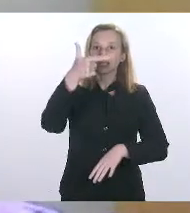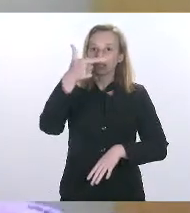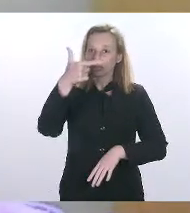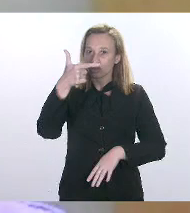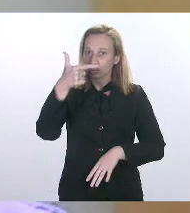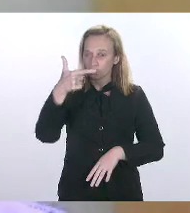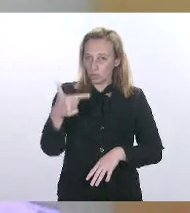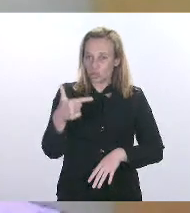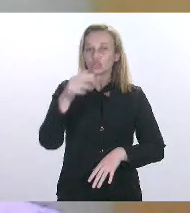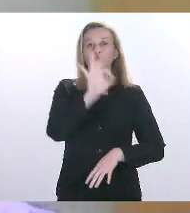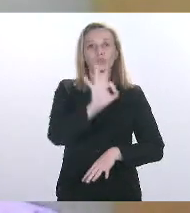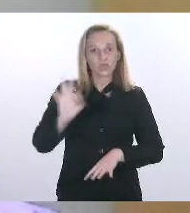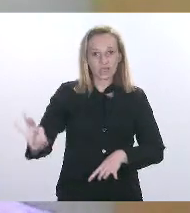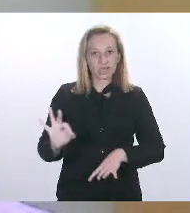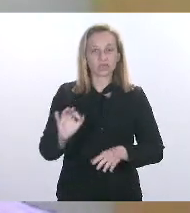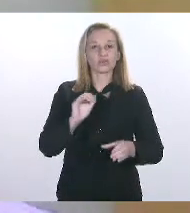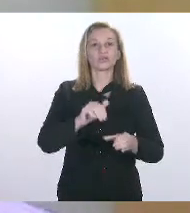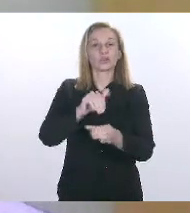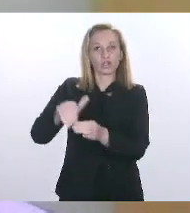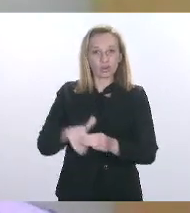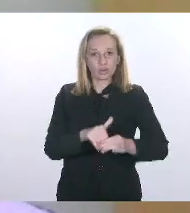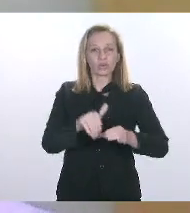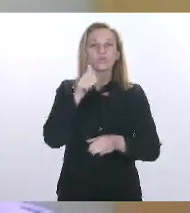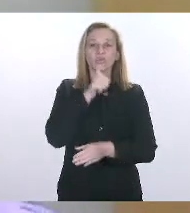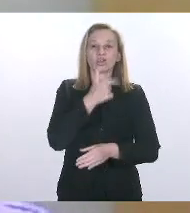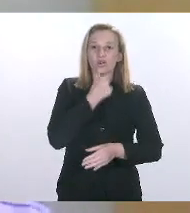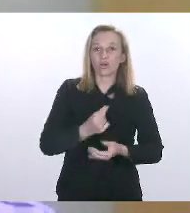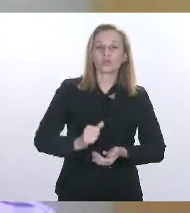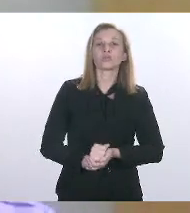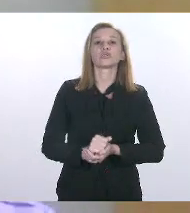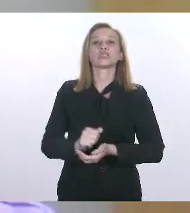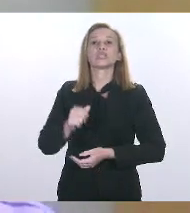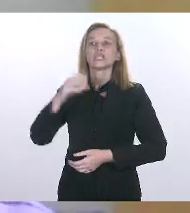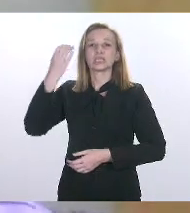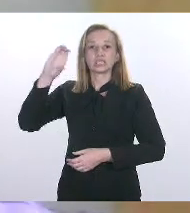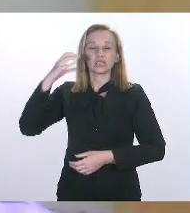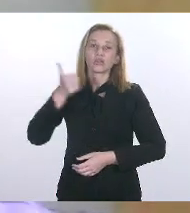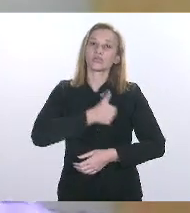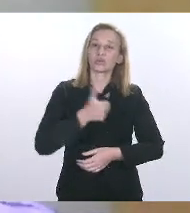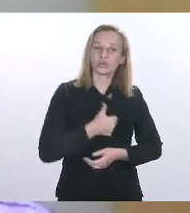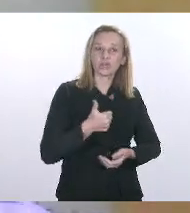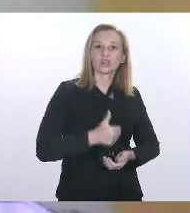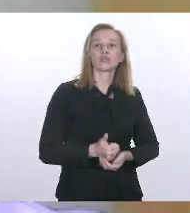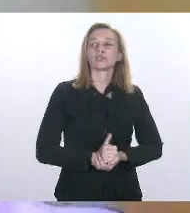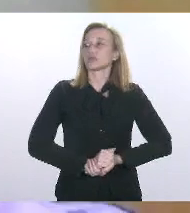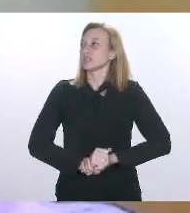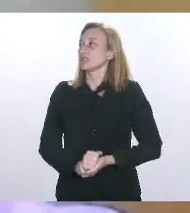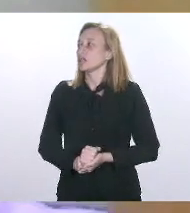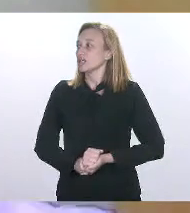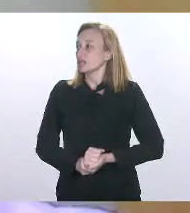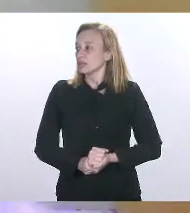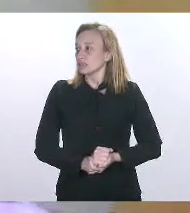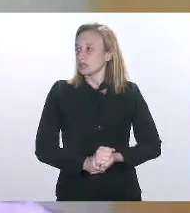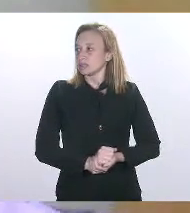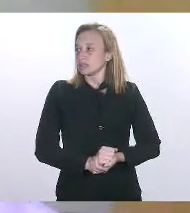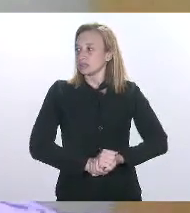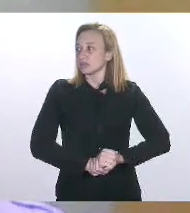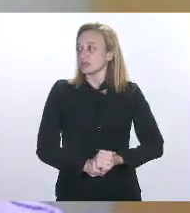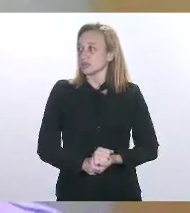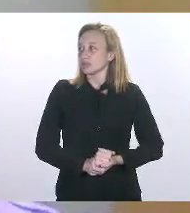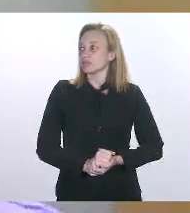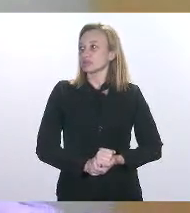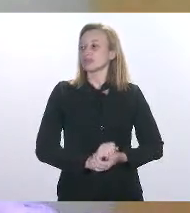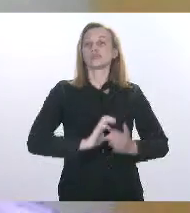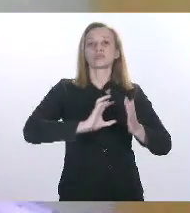72% do eleitor e da eleitora em Niterói, no primeiro turno, sufragaram candidatos de